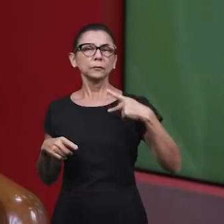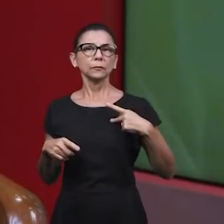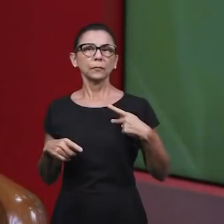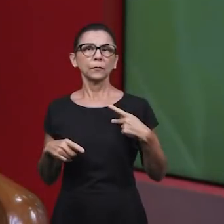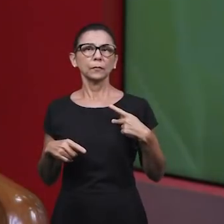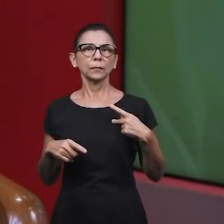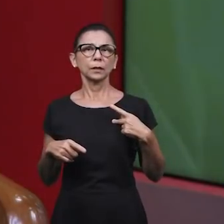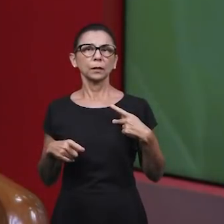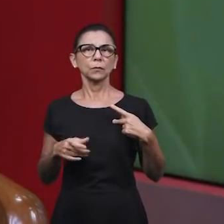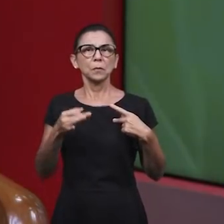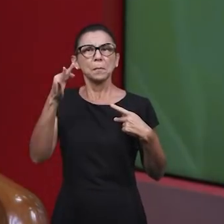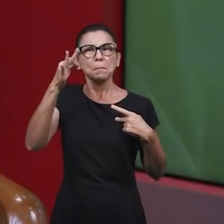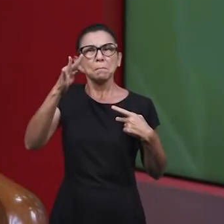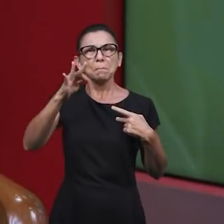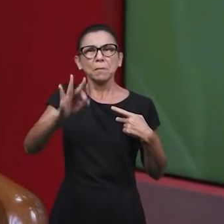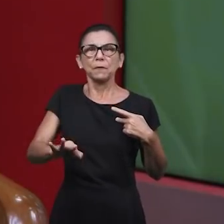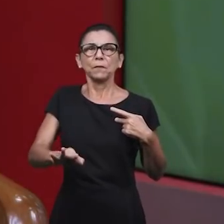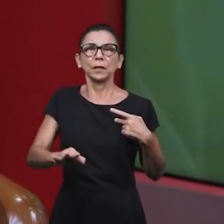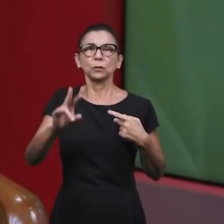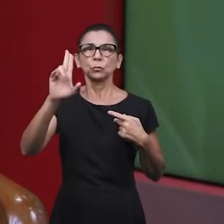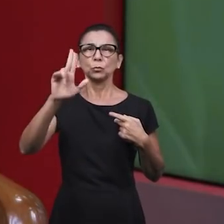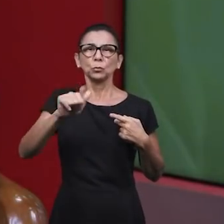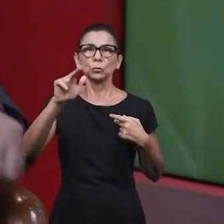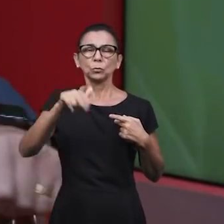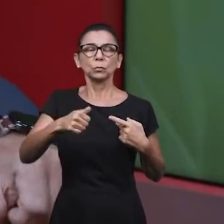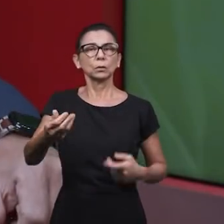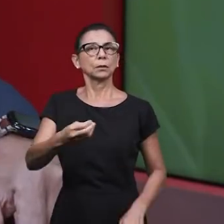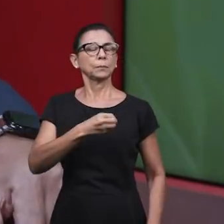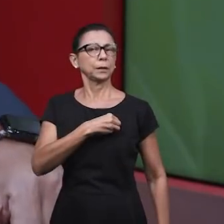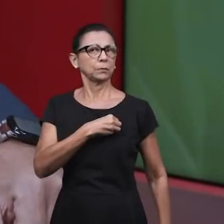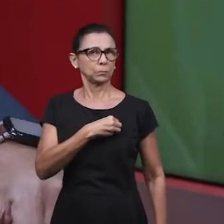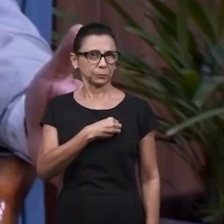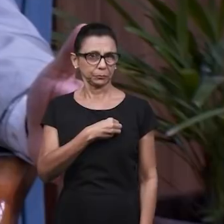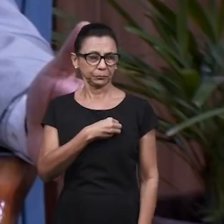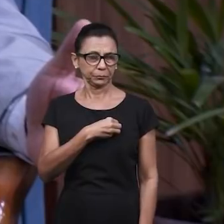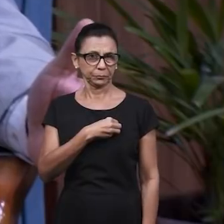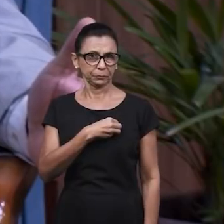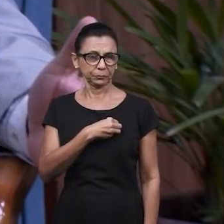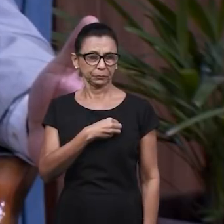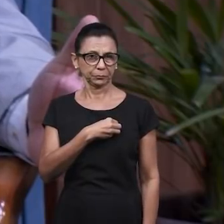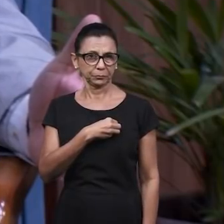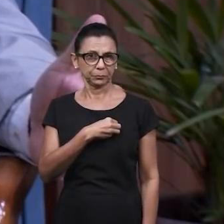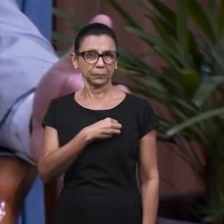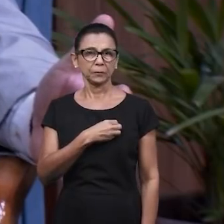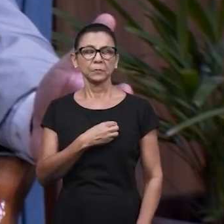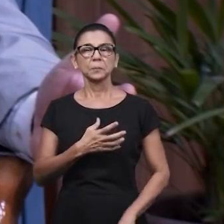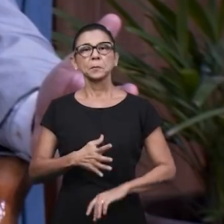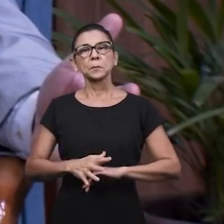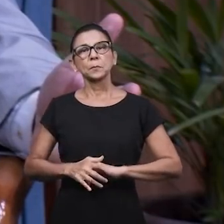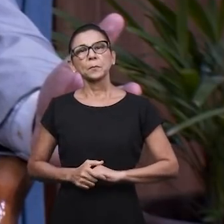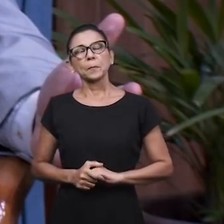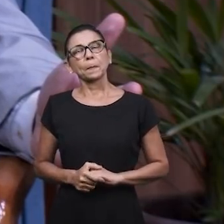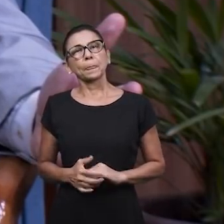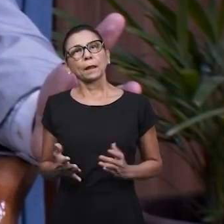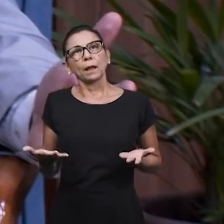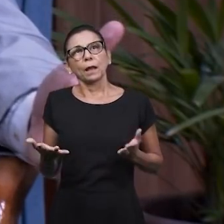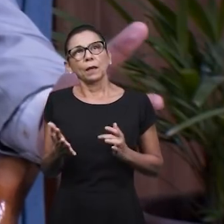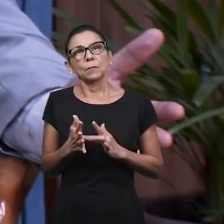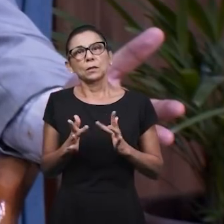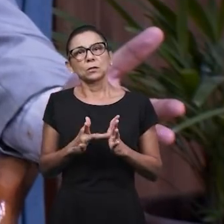porque ele não conheceu o pecado. Glória a Deus. Agora, Jesus